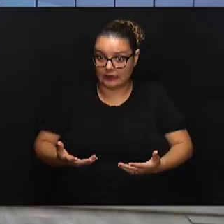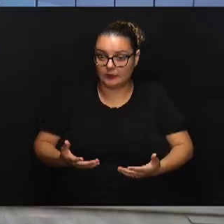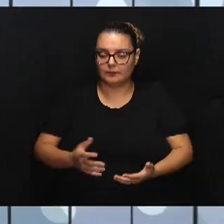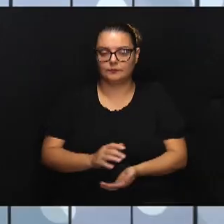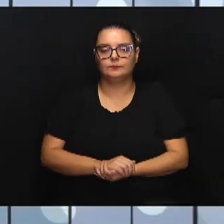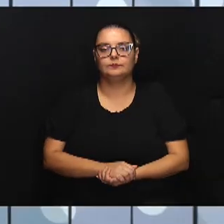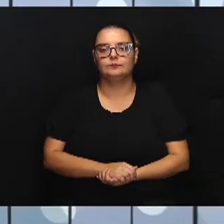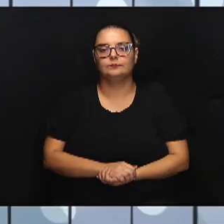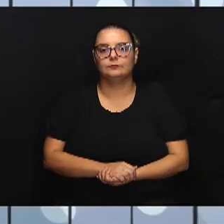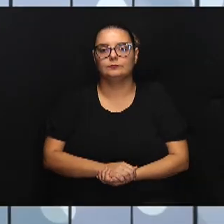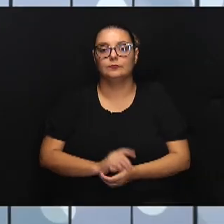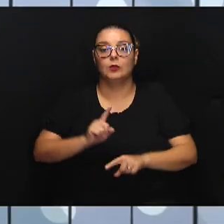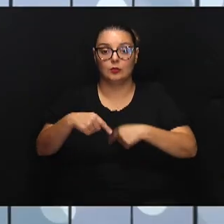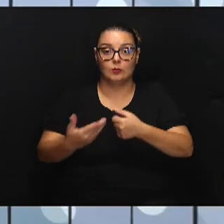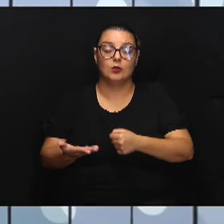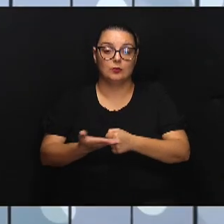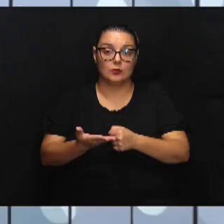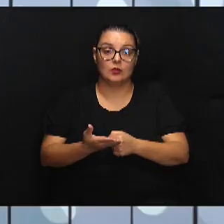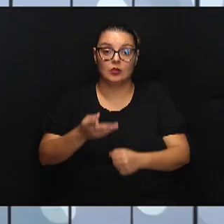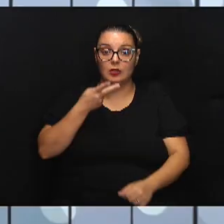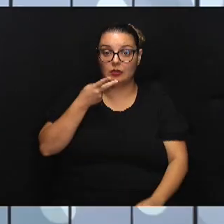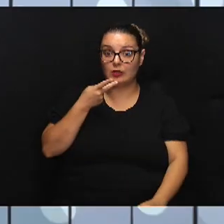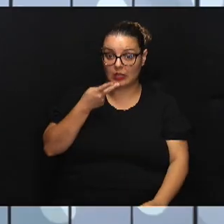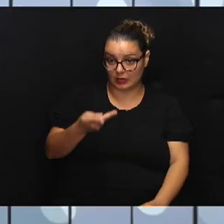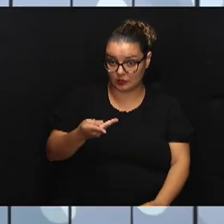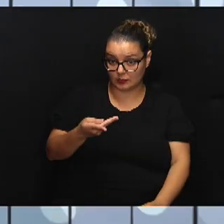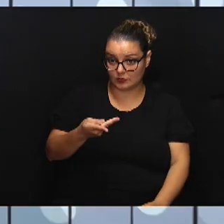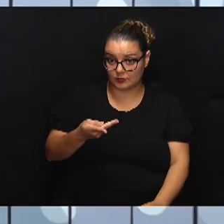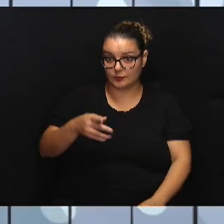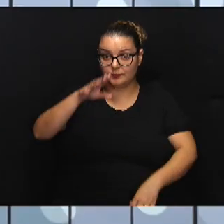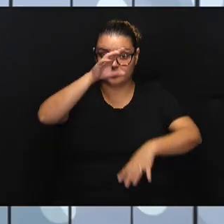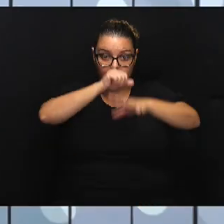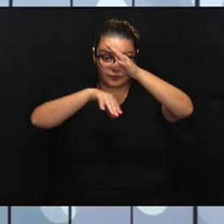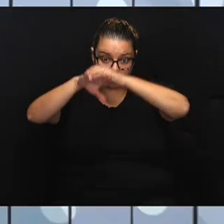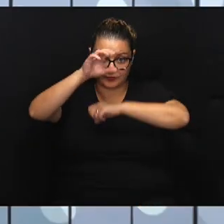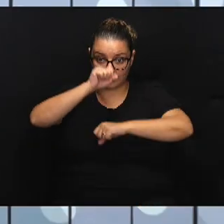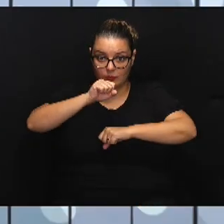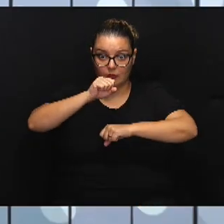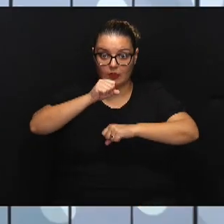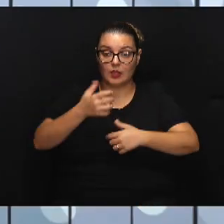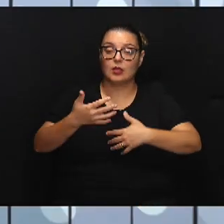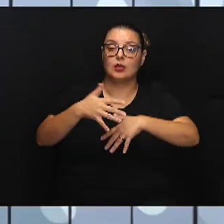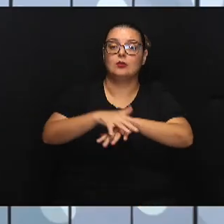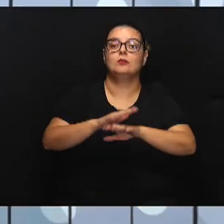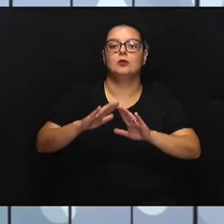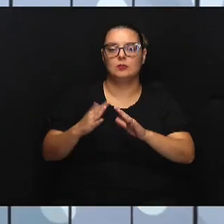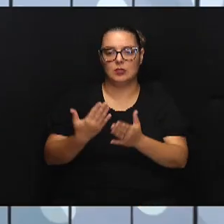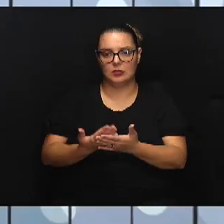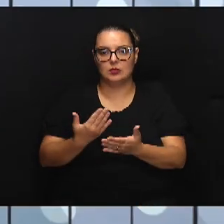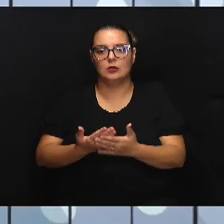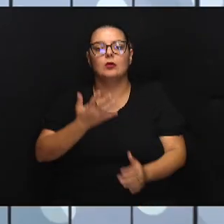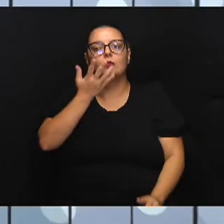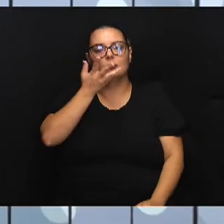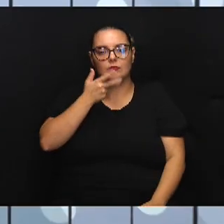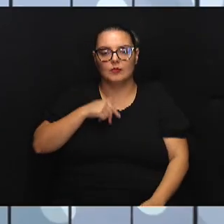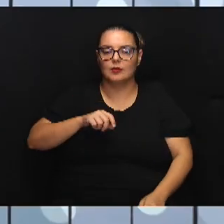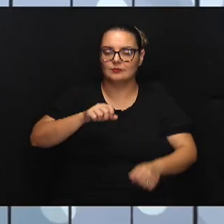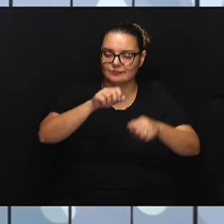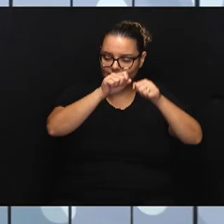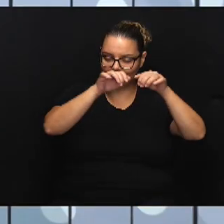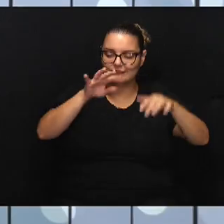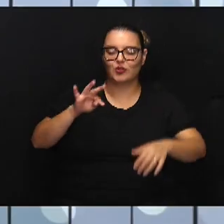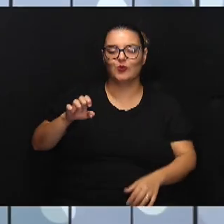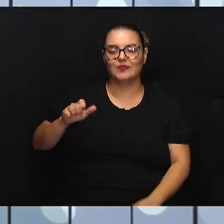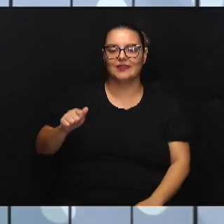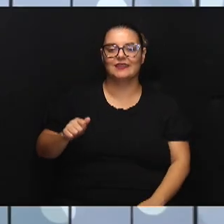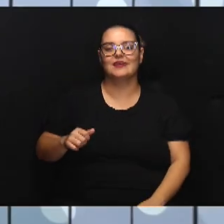intenso. Próximo bloco, nós vamos falar sobre aprendizagem e inclusão escolar para crianças com TEA. Nós